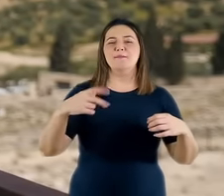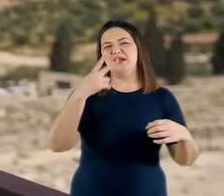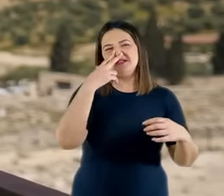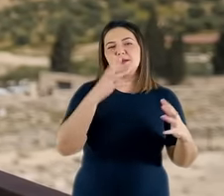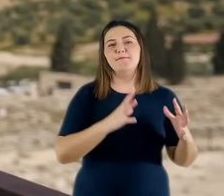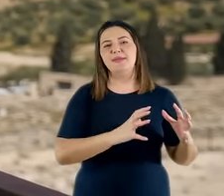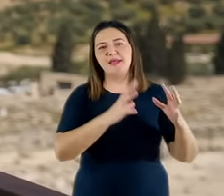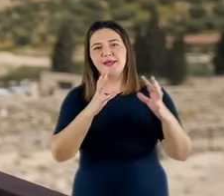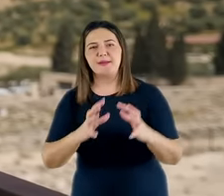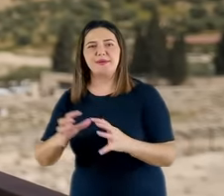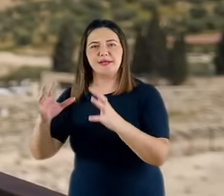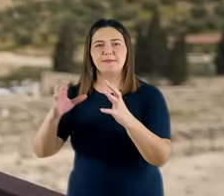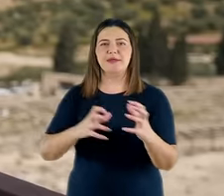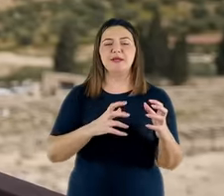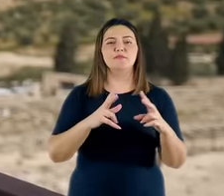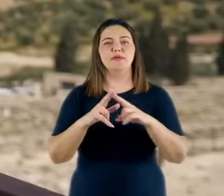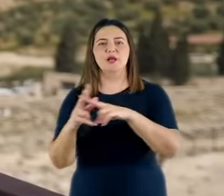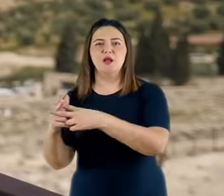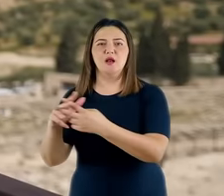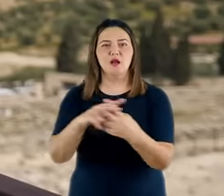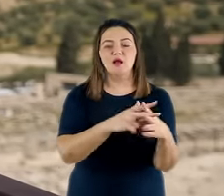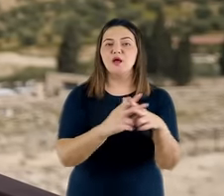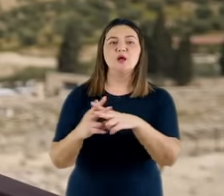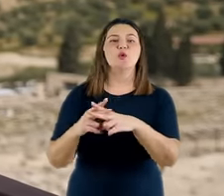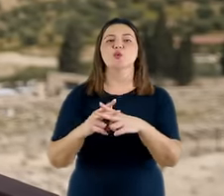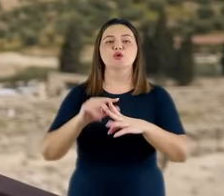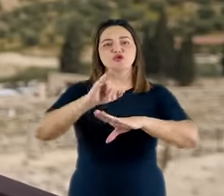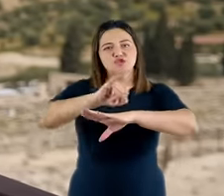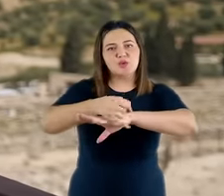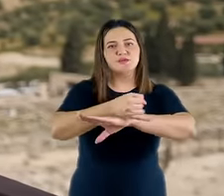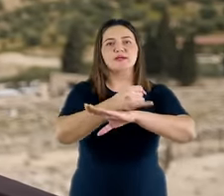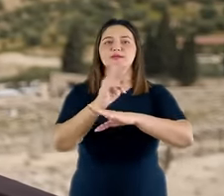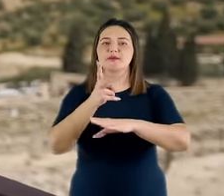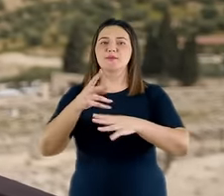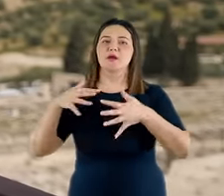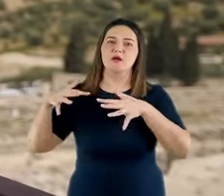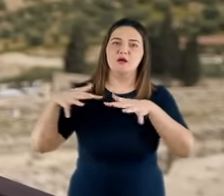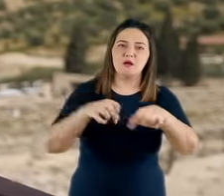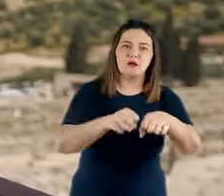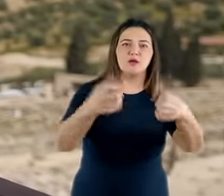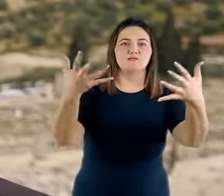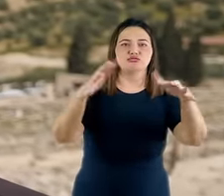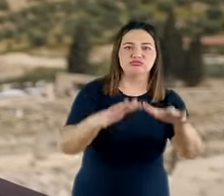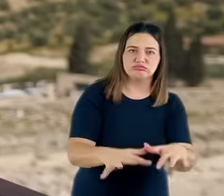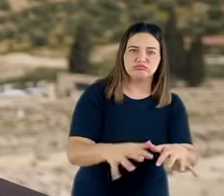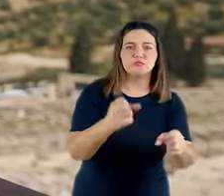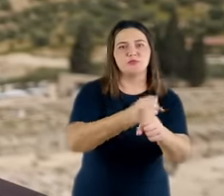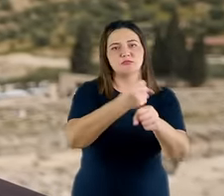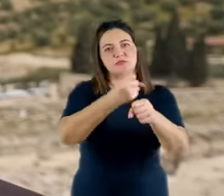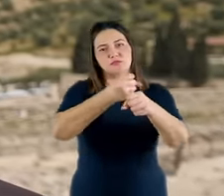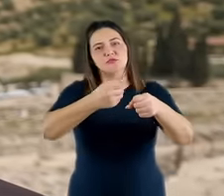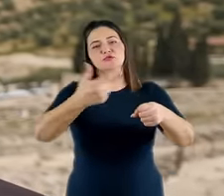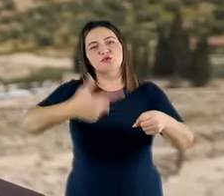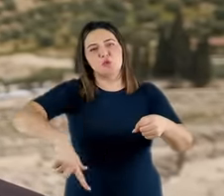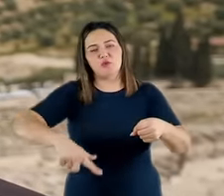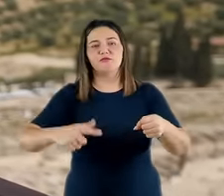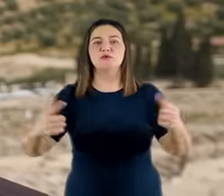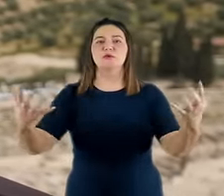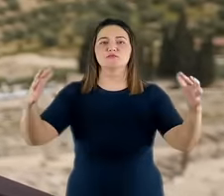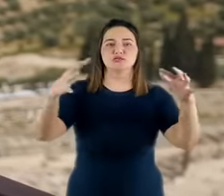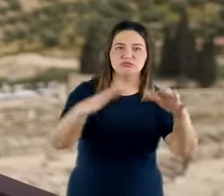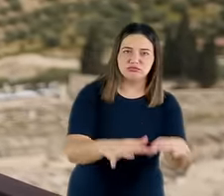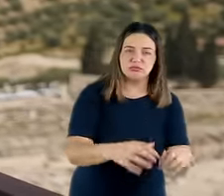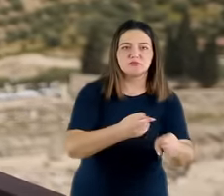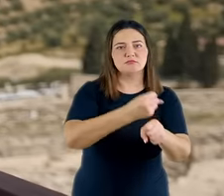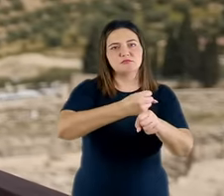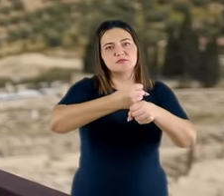reconstruindo Jerusalém, durante toda a trajetória, Jerusalém foi várias vezes atacada, destruída e reconstruída. Quando